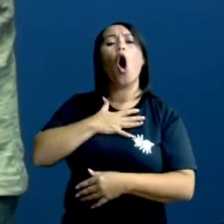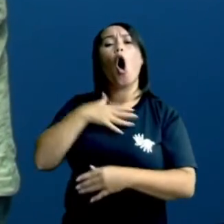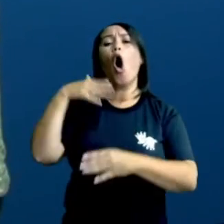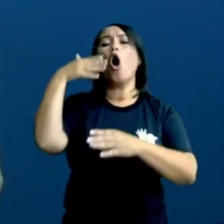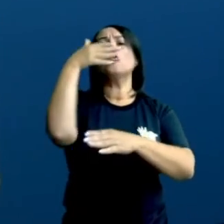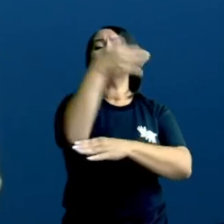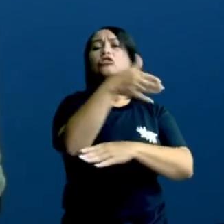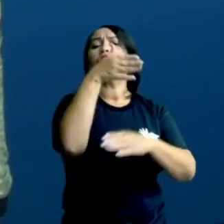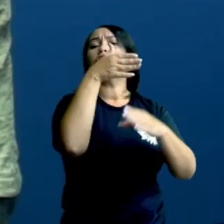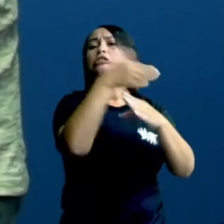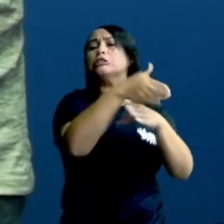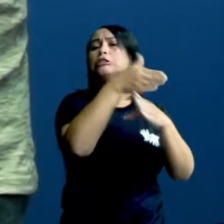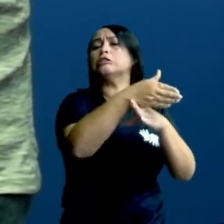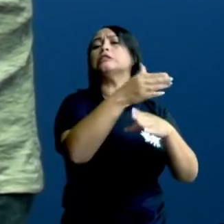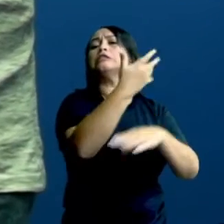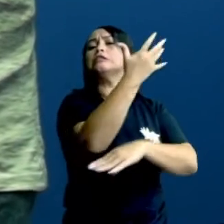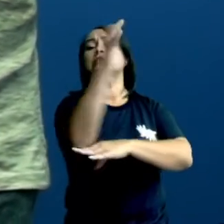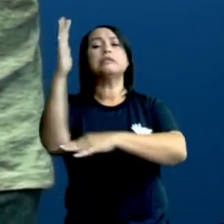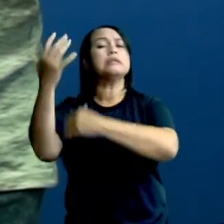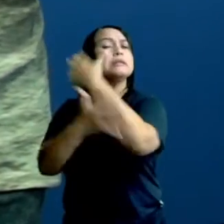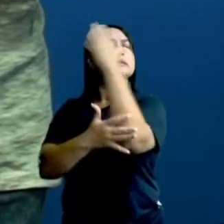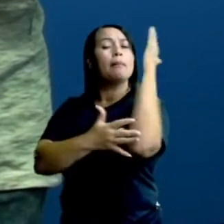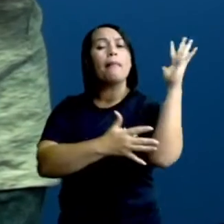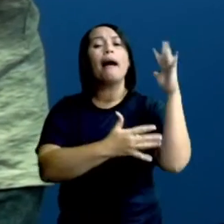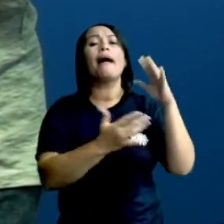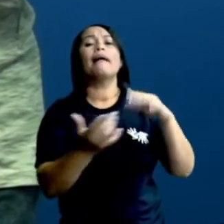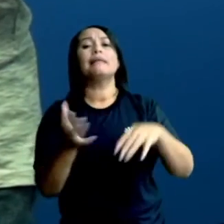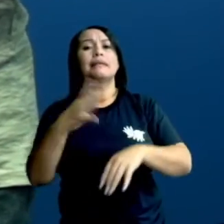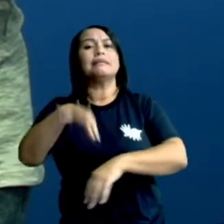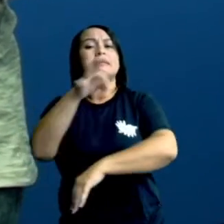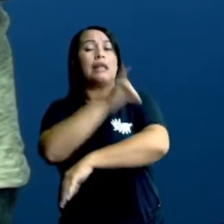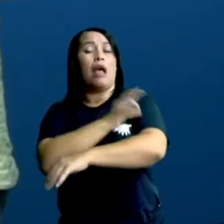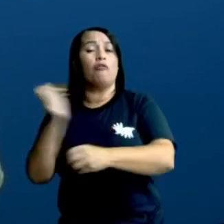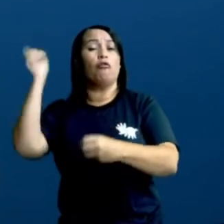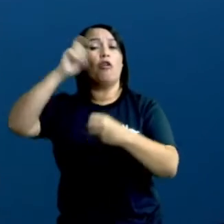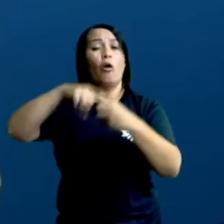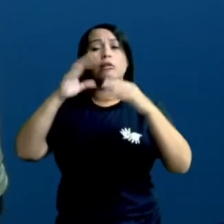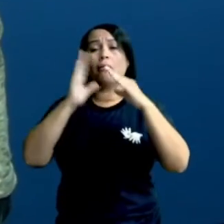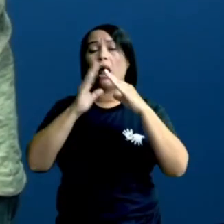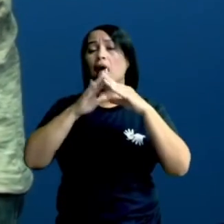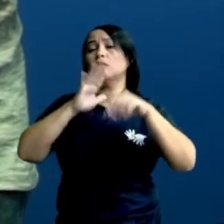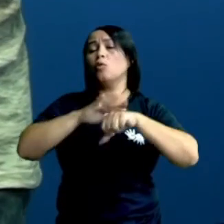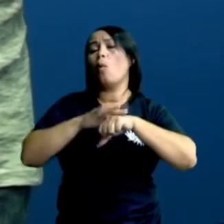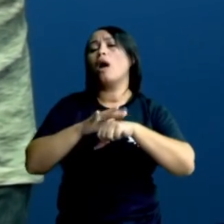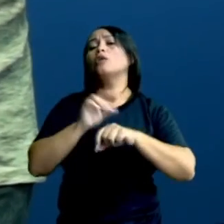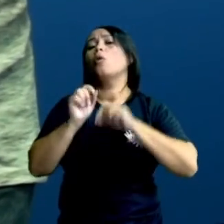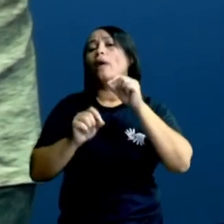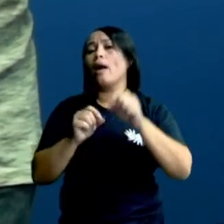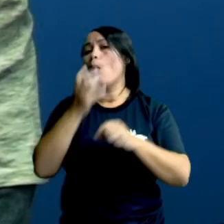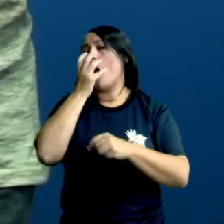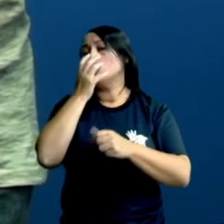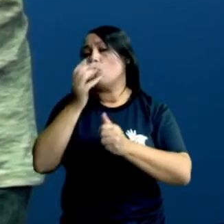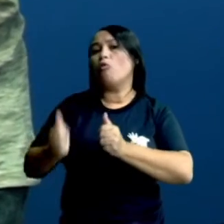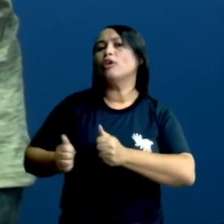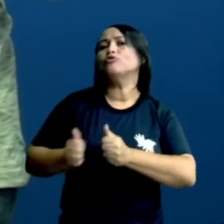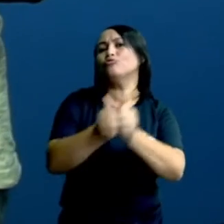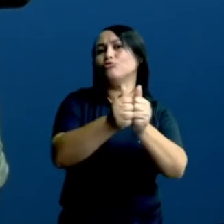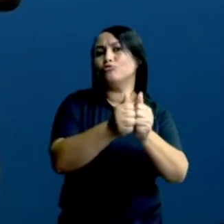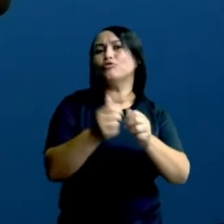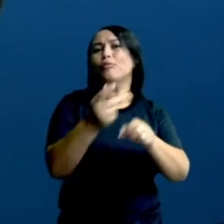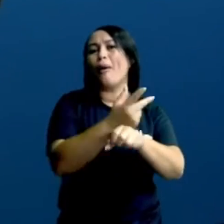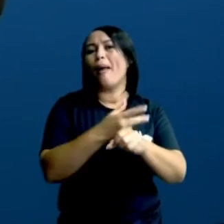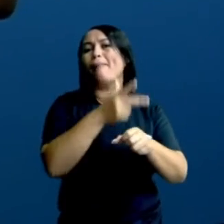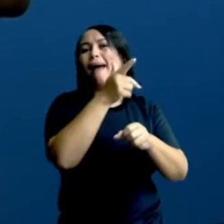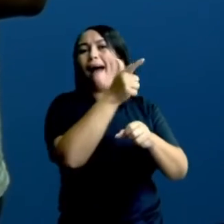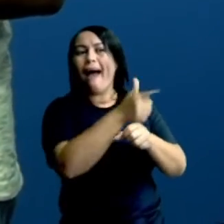mata, vão caçar, acabam sendo picadas lá e voltam para casa com doentes. Ou então que levam o cão para caçar e o cão é picado lá dentro e